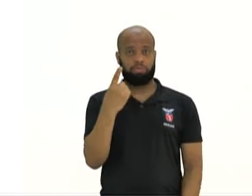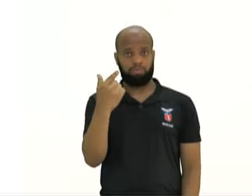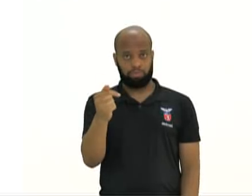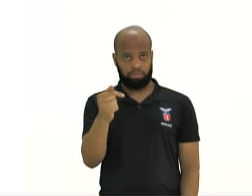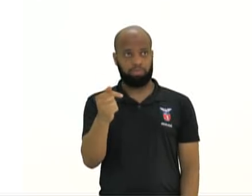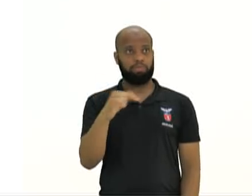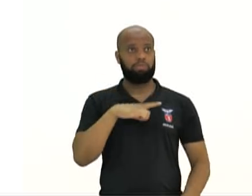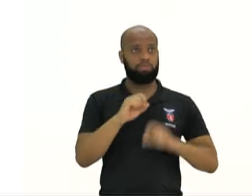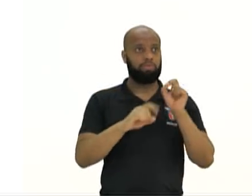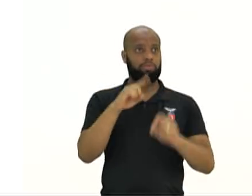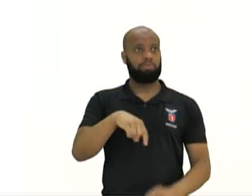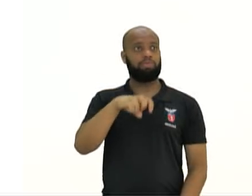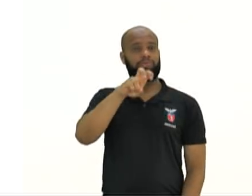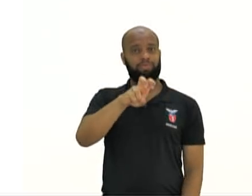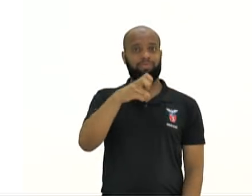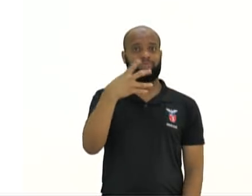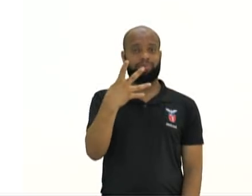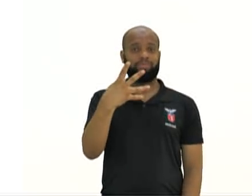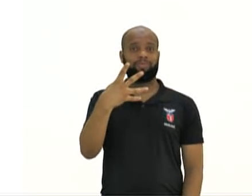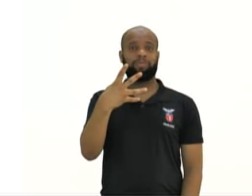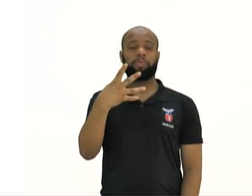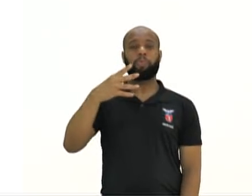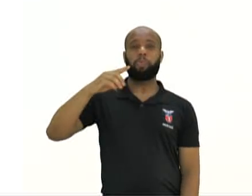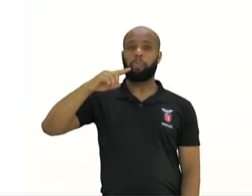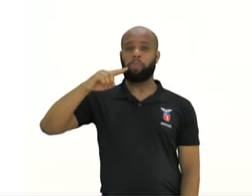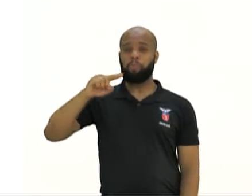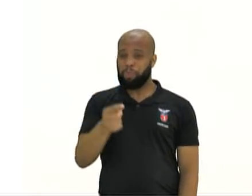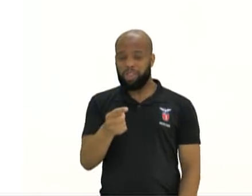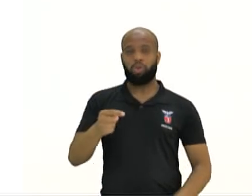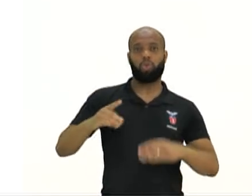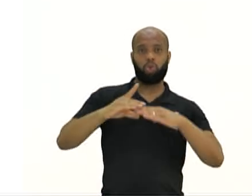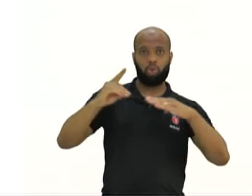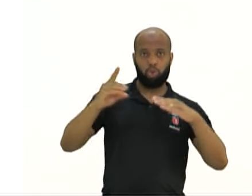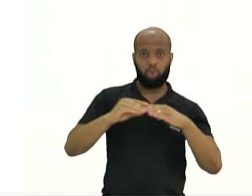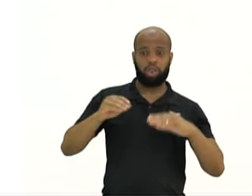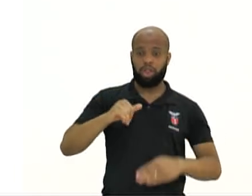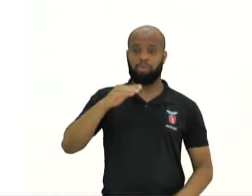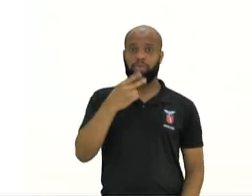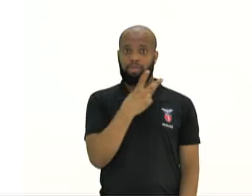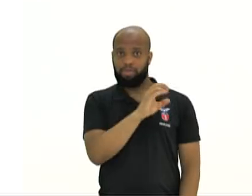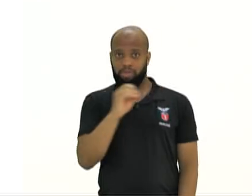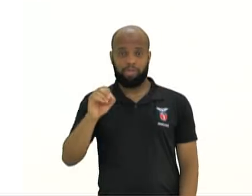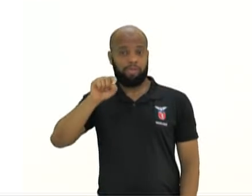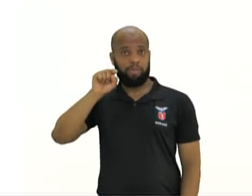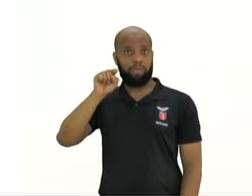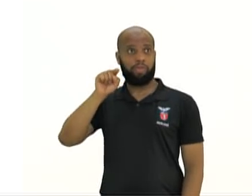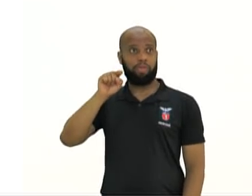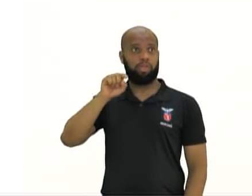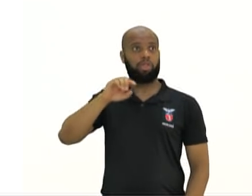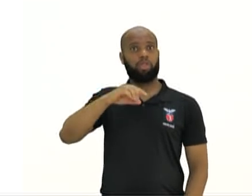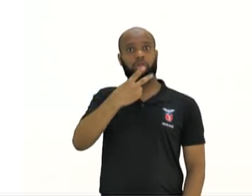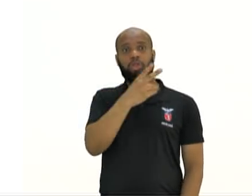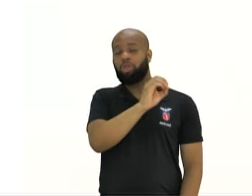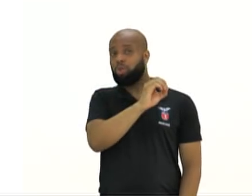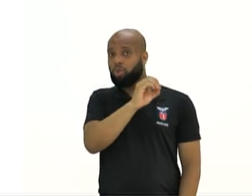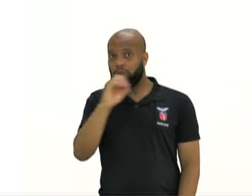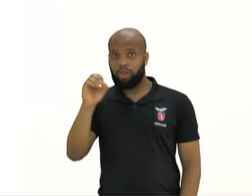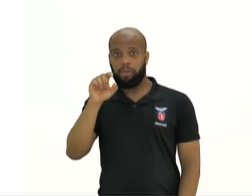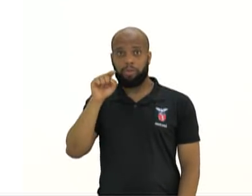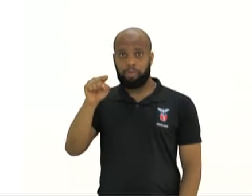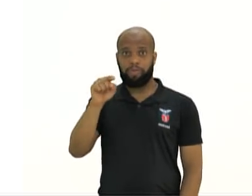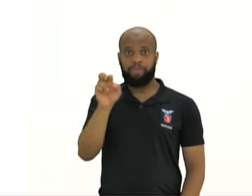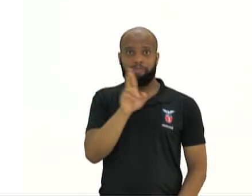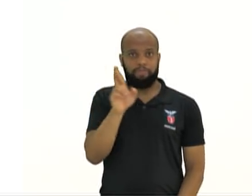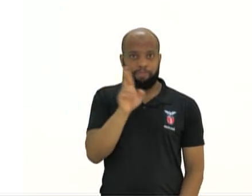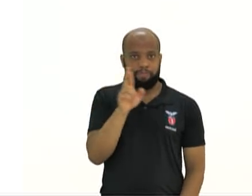2017, $54 mil. Isso dá mais de R$200 mil por mês. Se a gente fizer a conversão aí na média